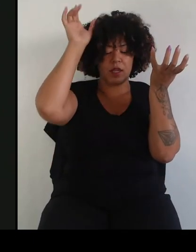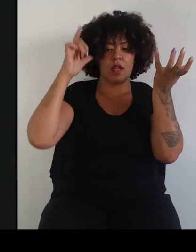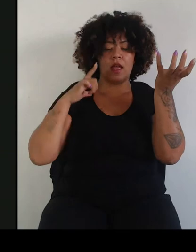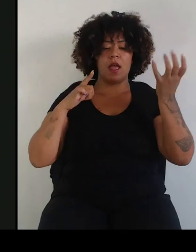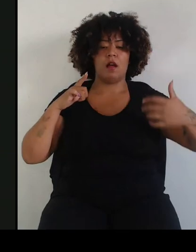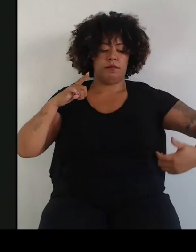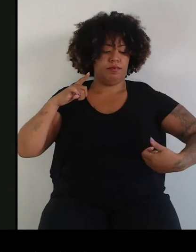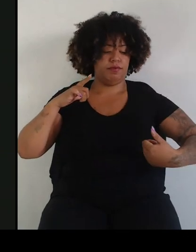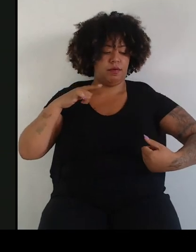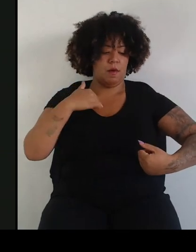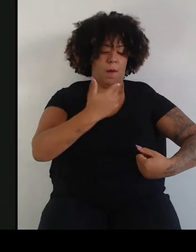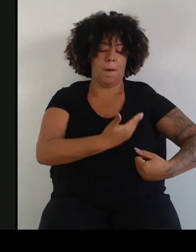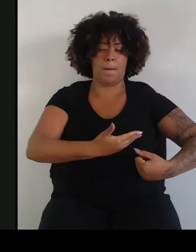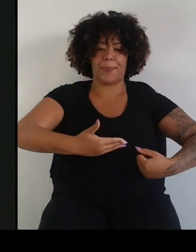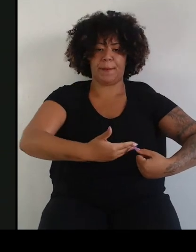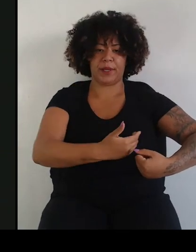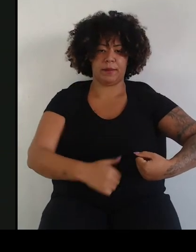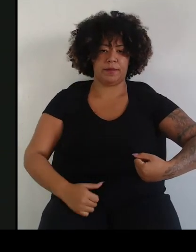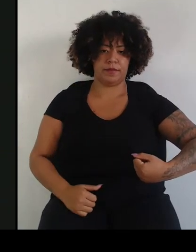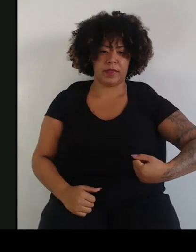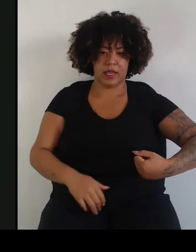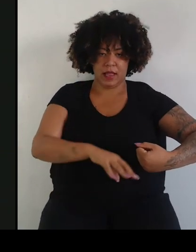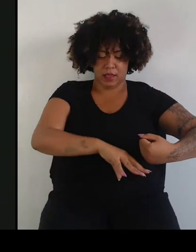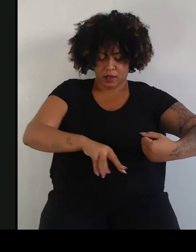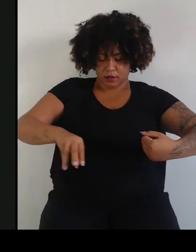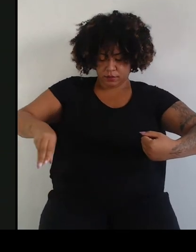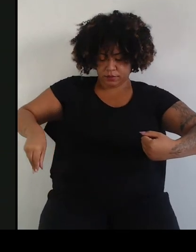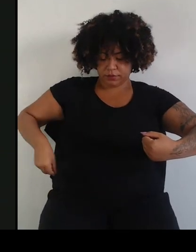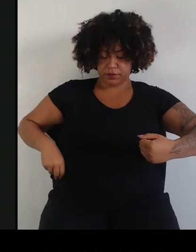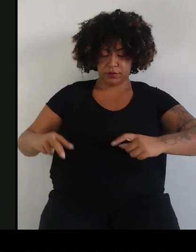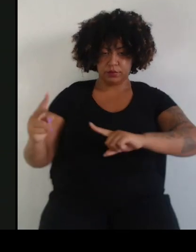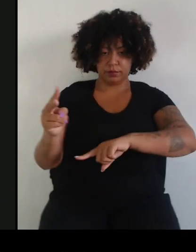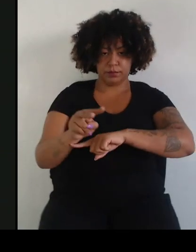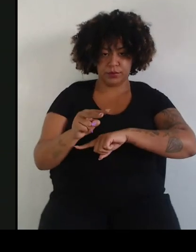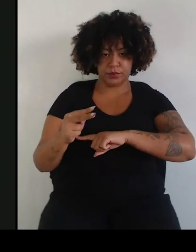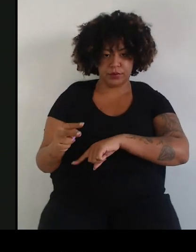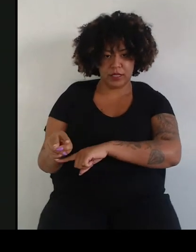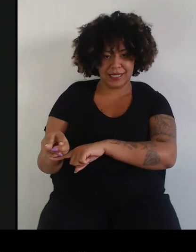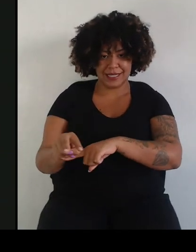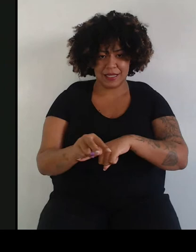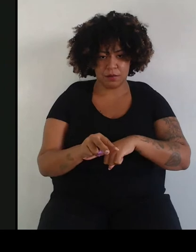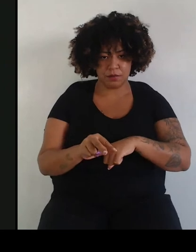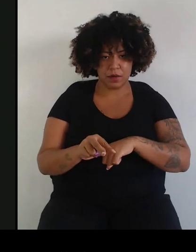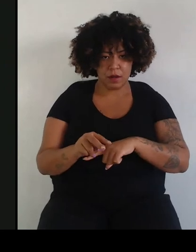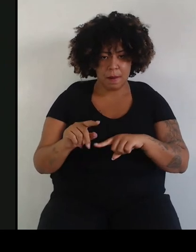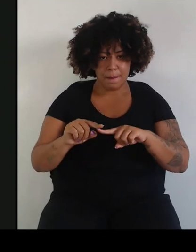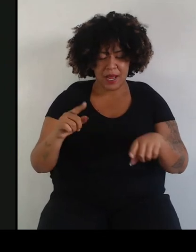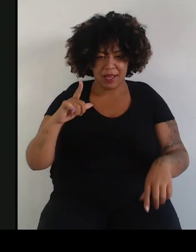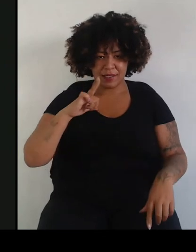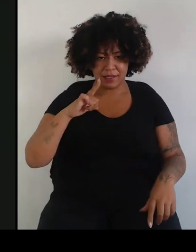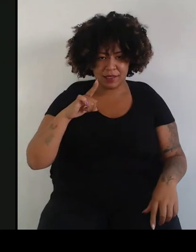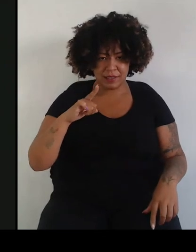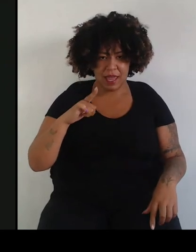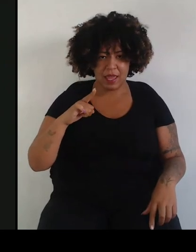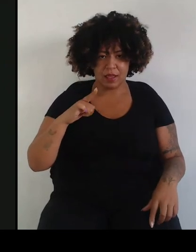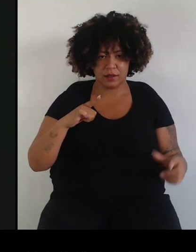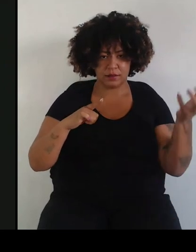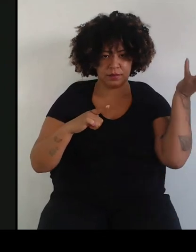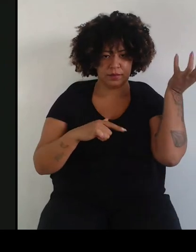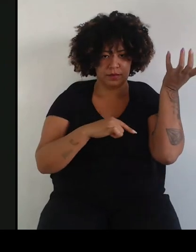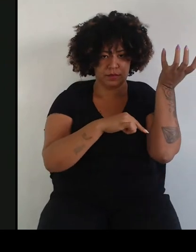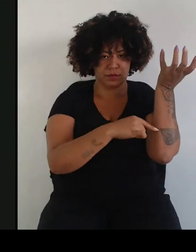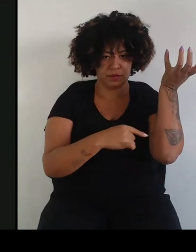está vestida ela trabalha e existe um corte é de uma bananeira ao lado da perna